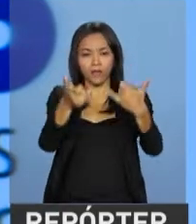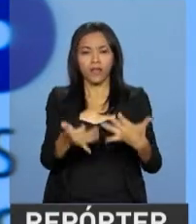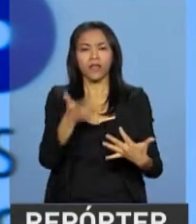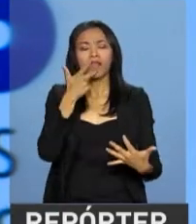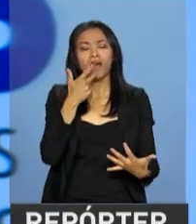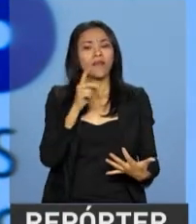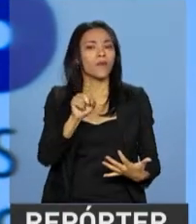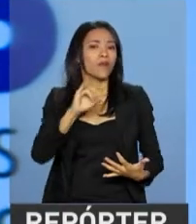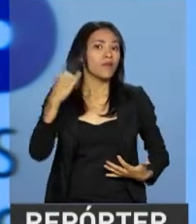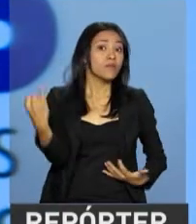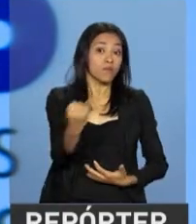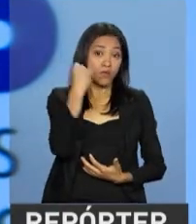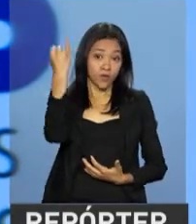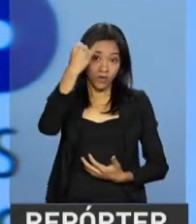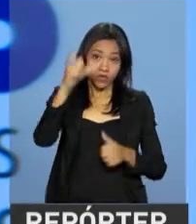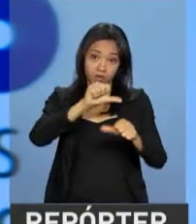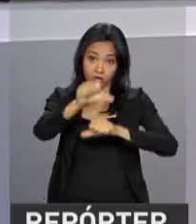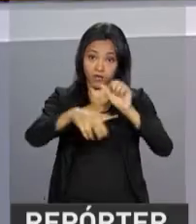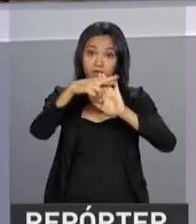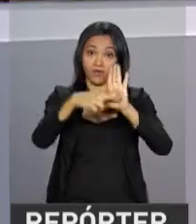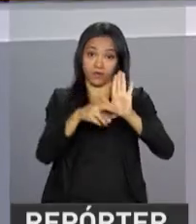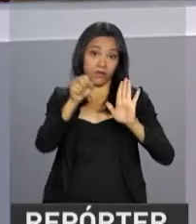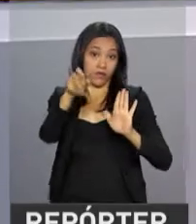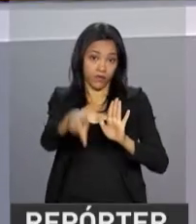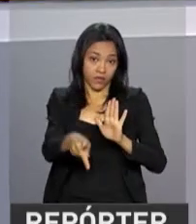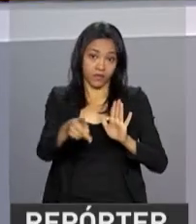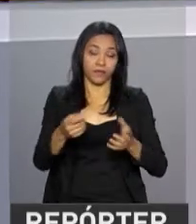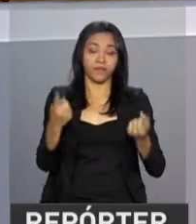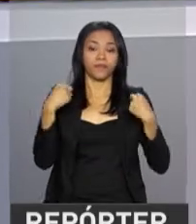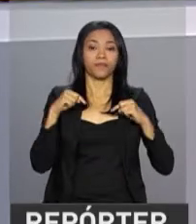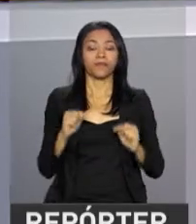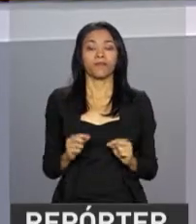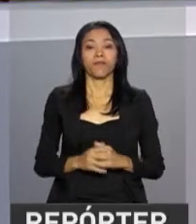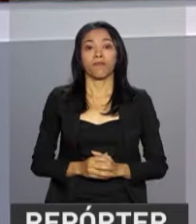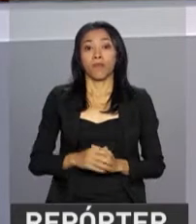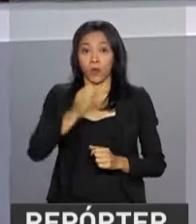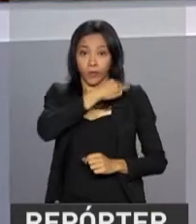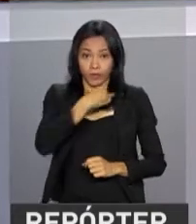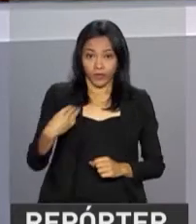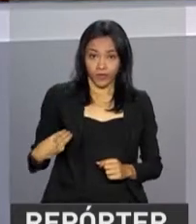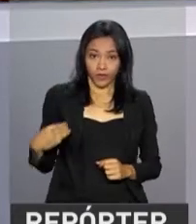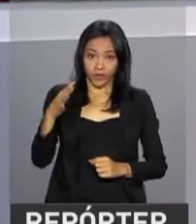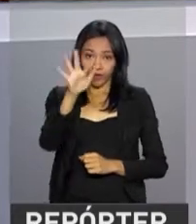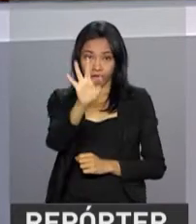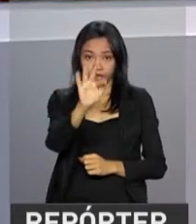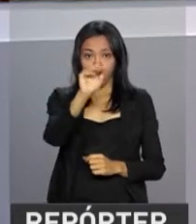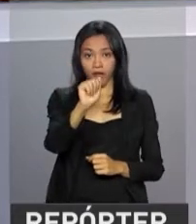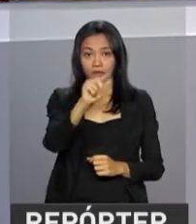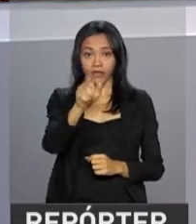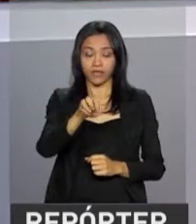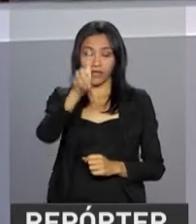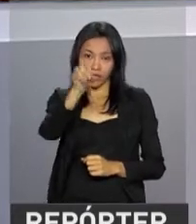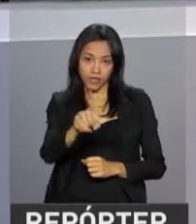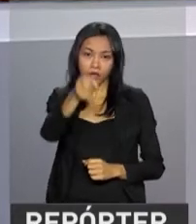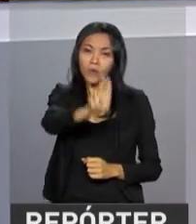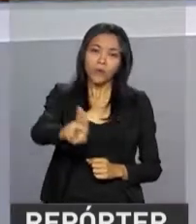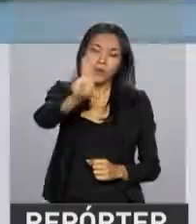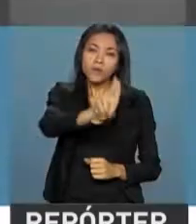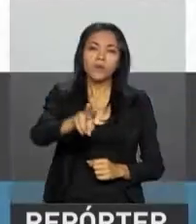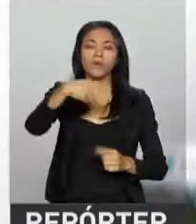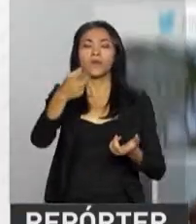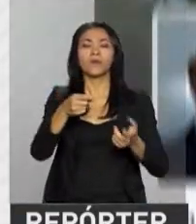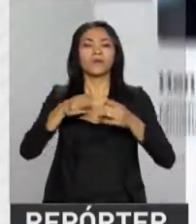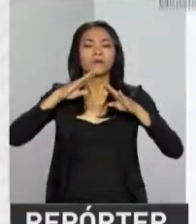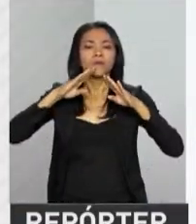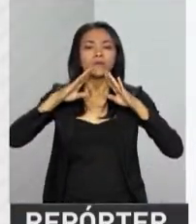da reforma da previdência o ministro da fazenda henrique meirelles usou as redes sociais para elogiar a medida